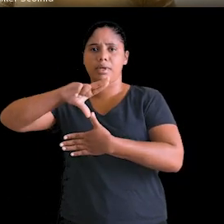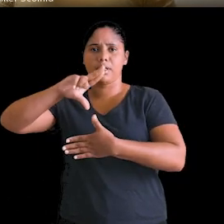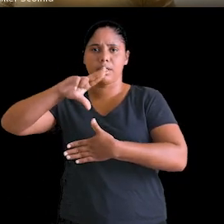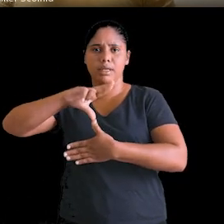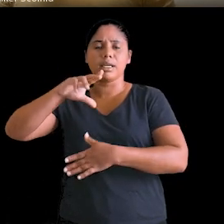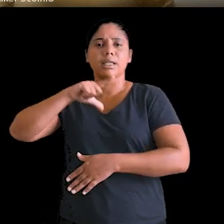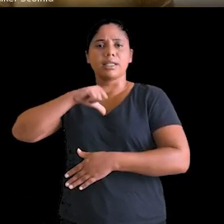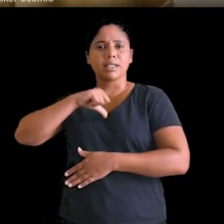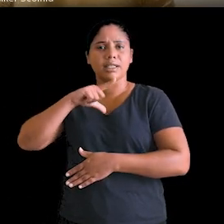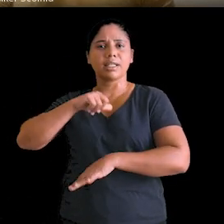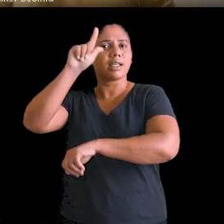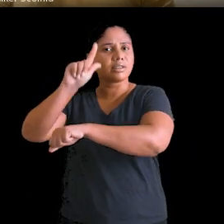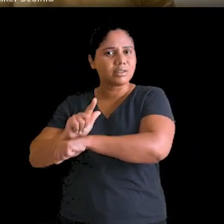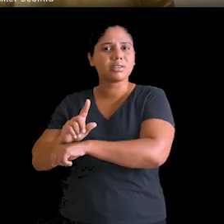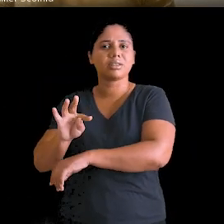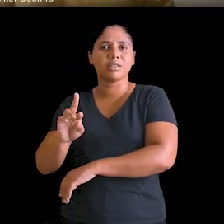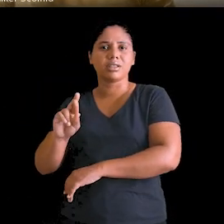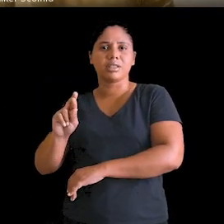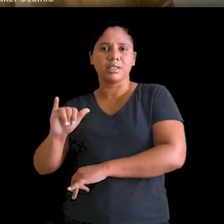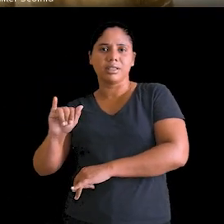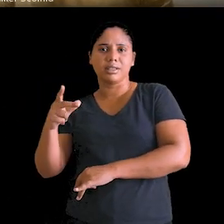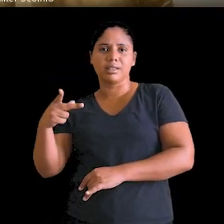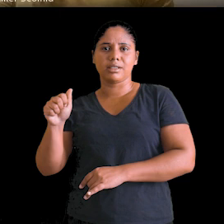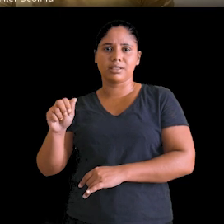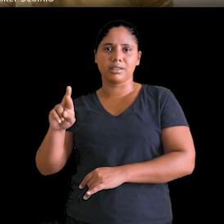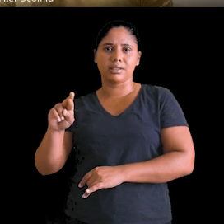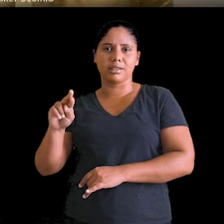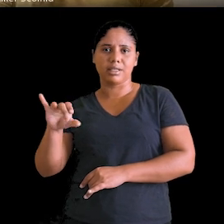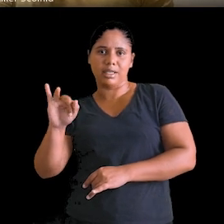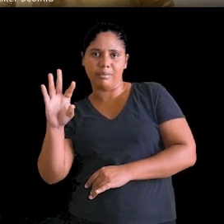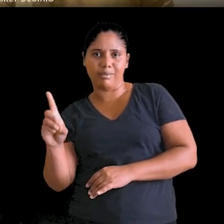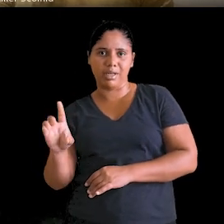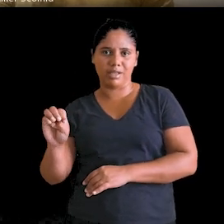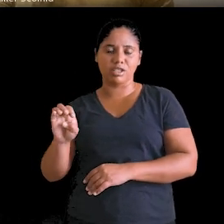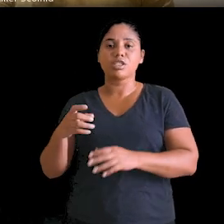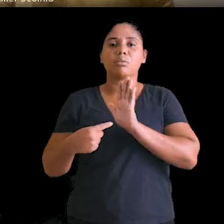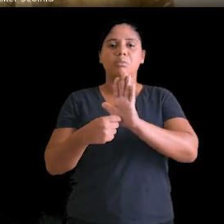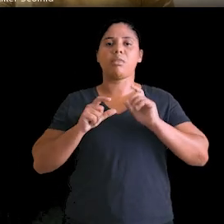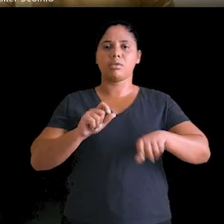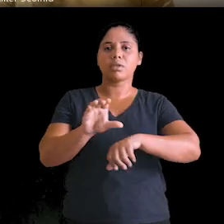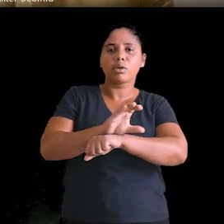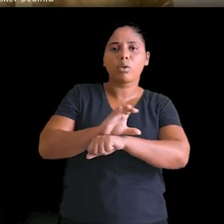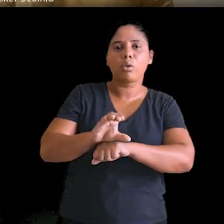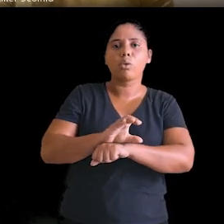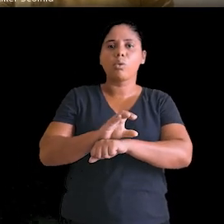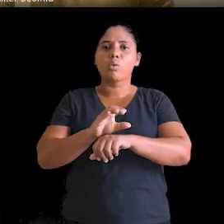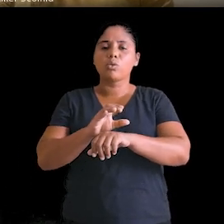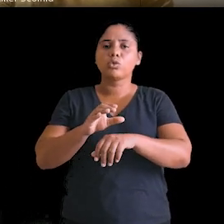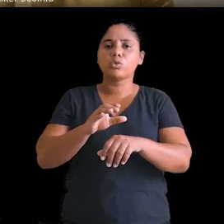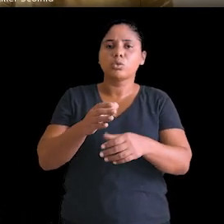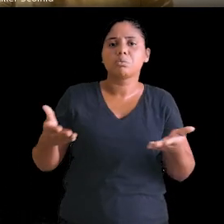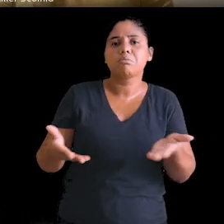Intergestoras Tripartite, ela traz consigo a questão da promoção e capacitação de profissionais e a criação de políticas de saúde que